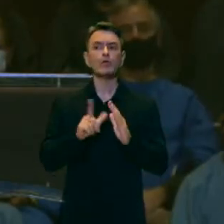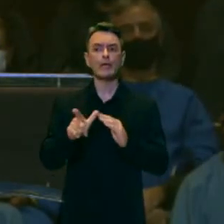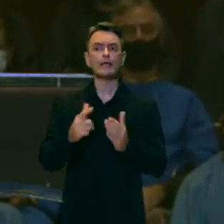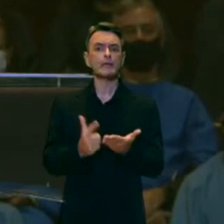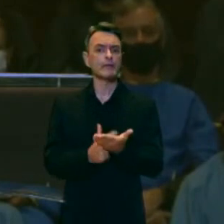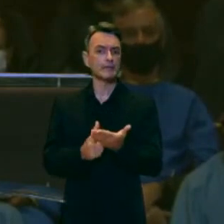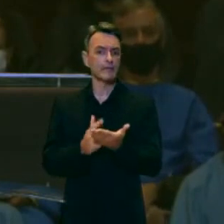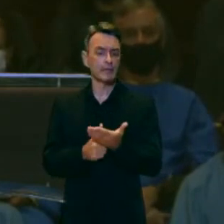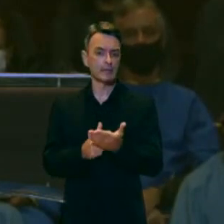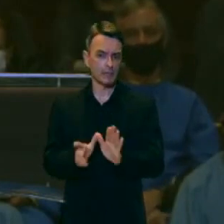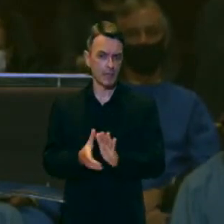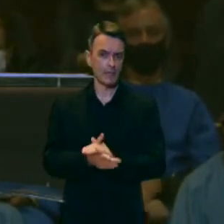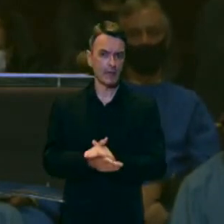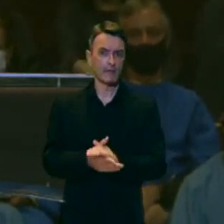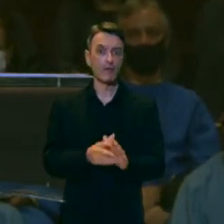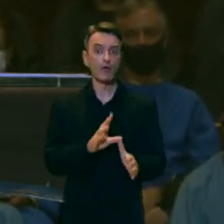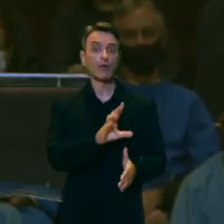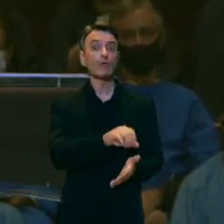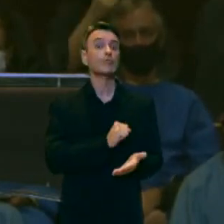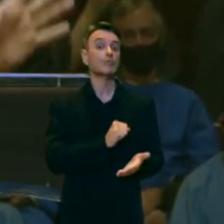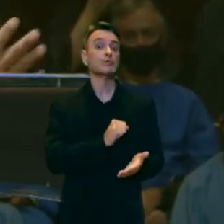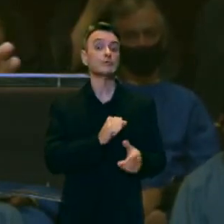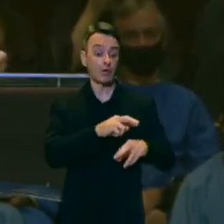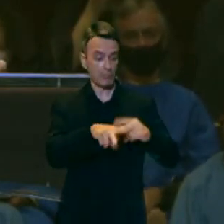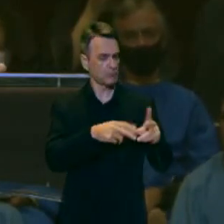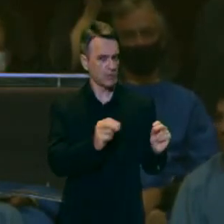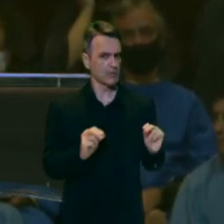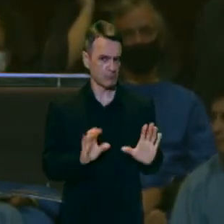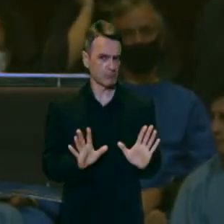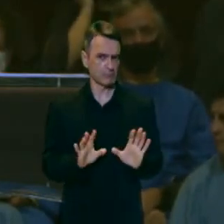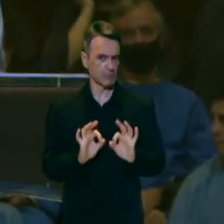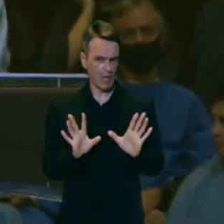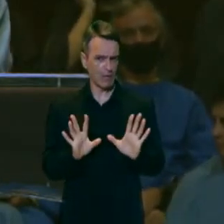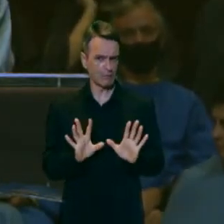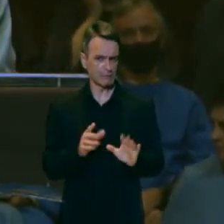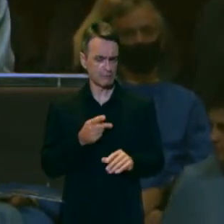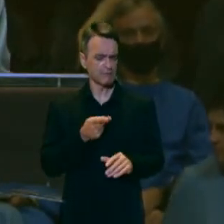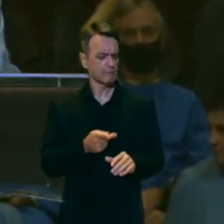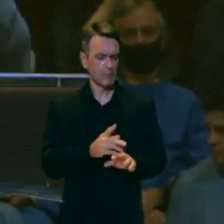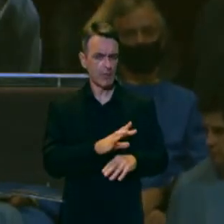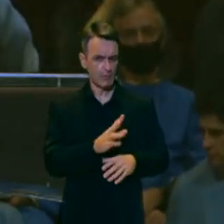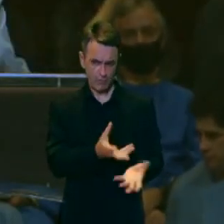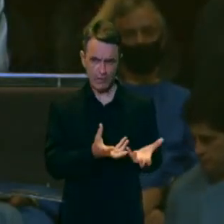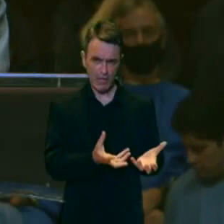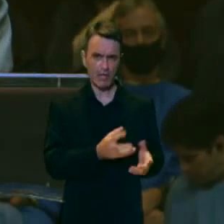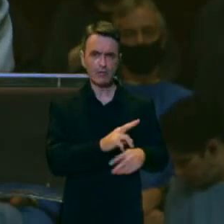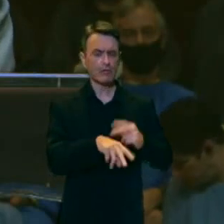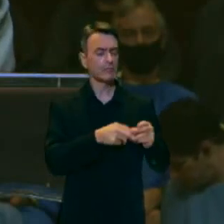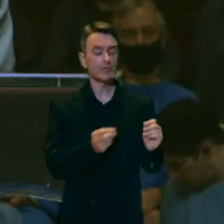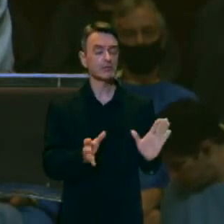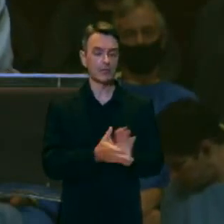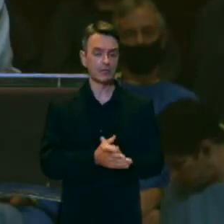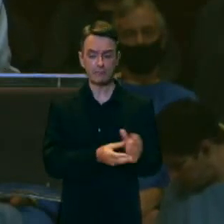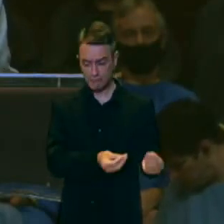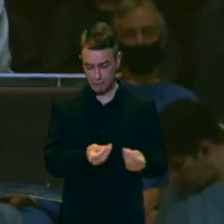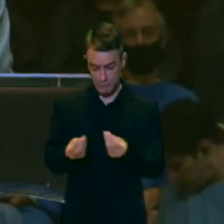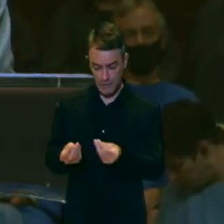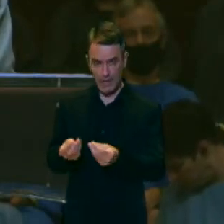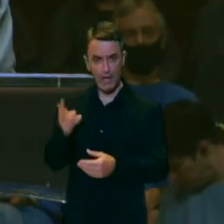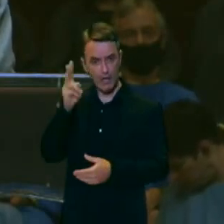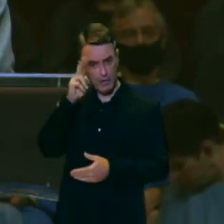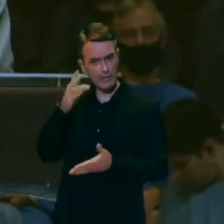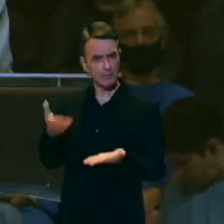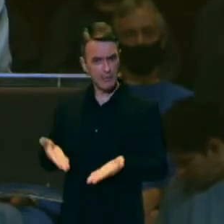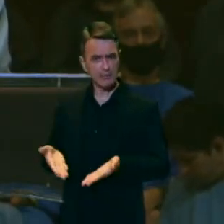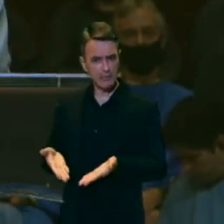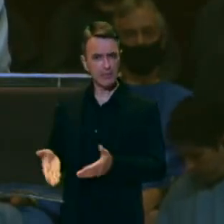Chega lá e diz assim: eu vim buscar o meu presente, só isso, não precisa falar mais nada, tá? E aí você vai receber essa lembrança aqui da nossa igreja